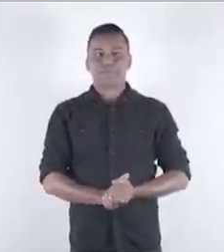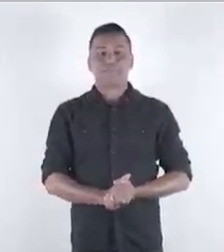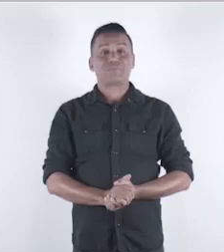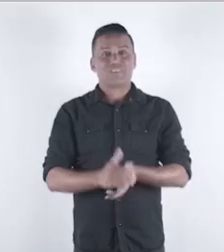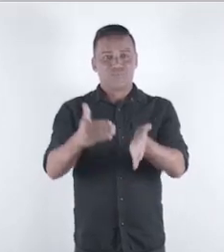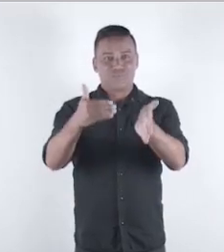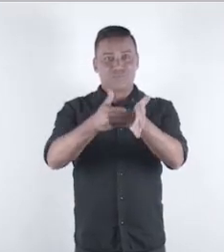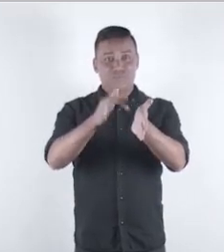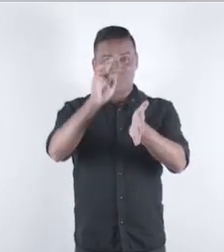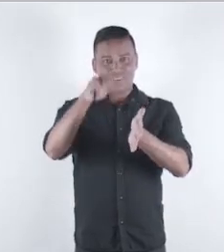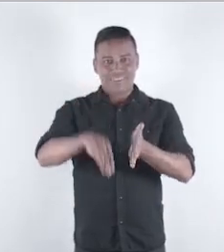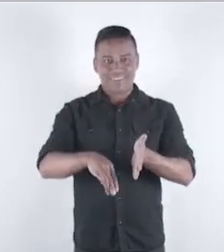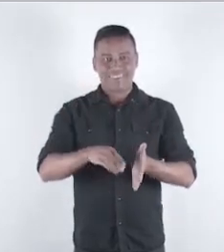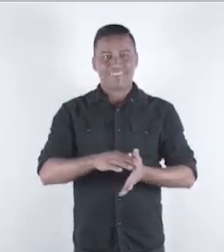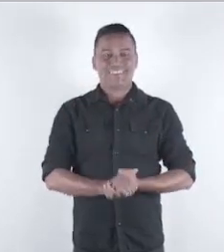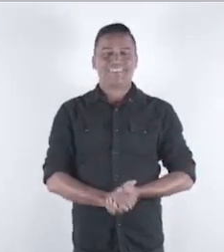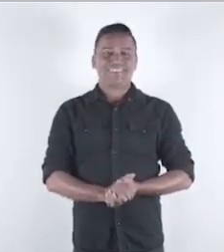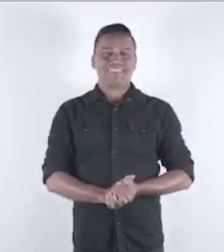Enfim.